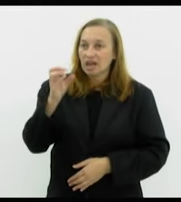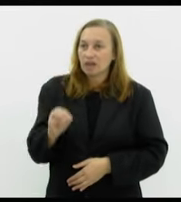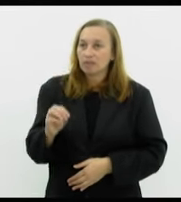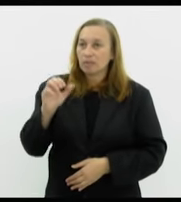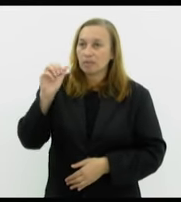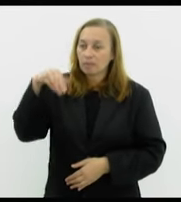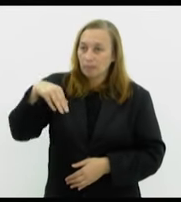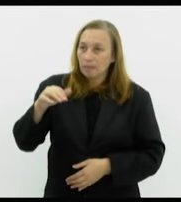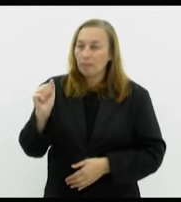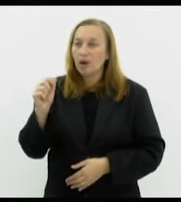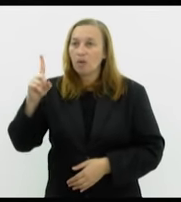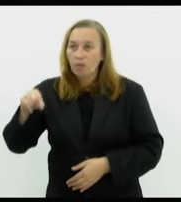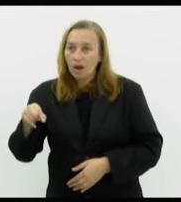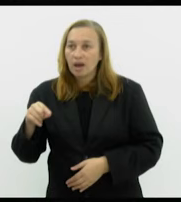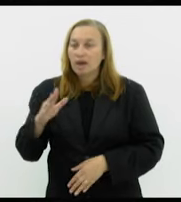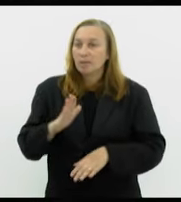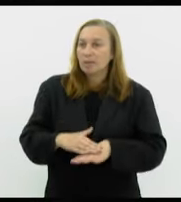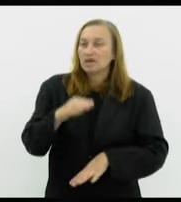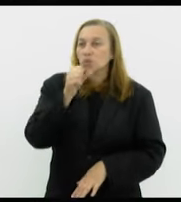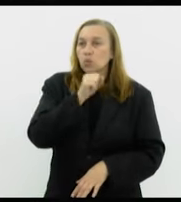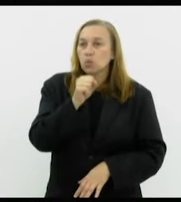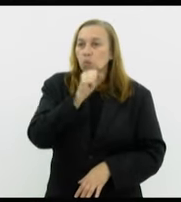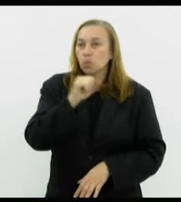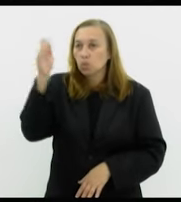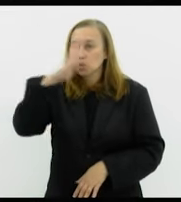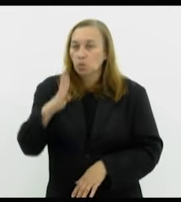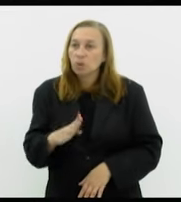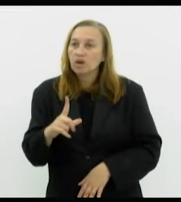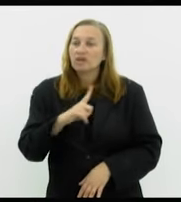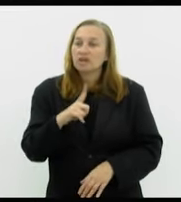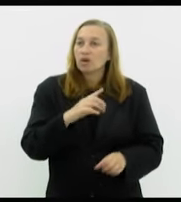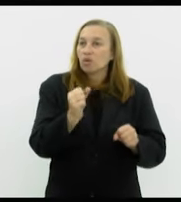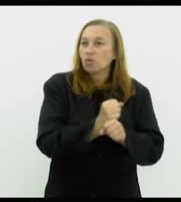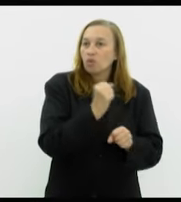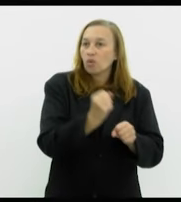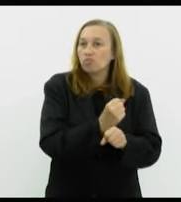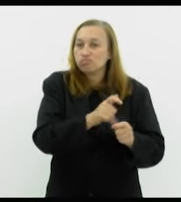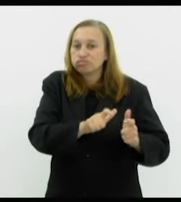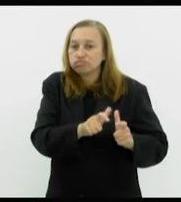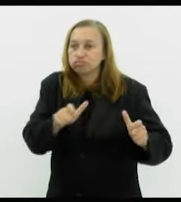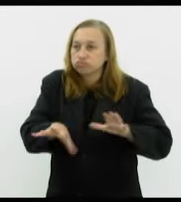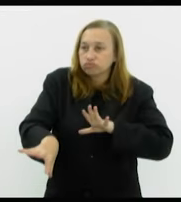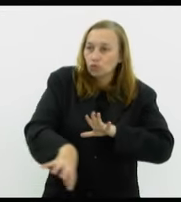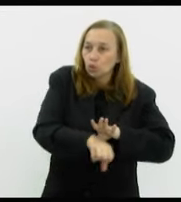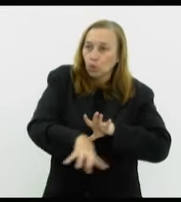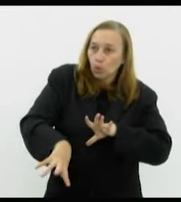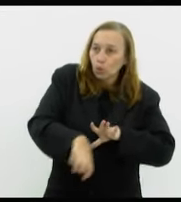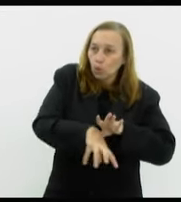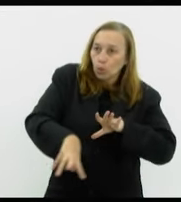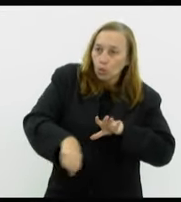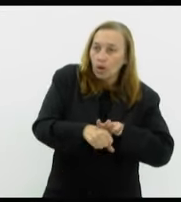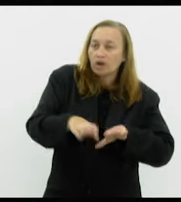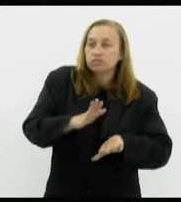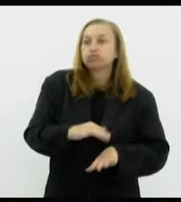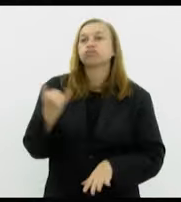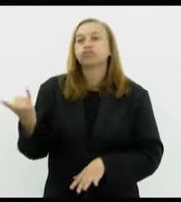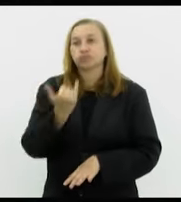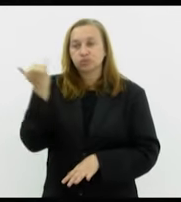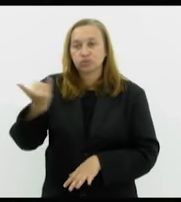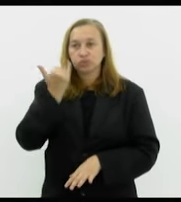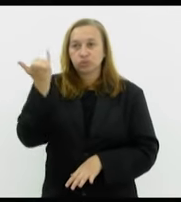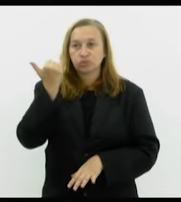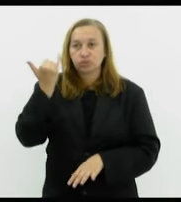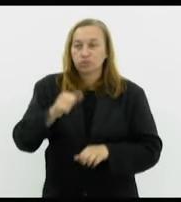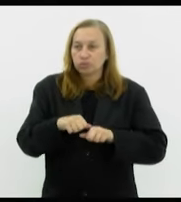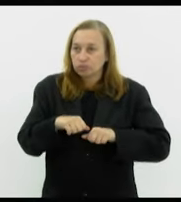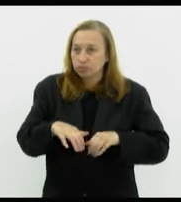estaleiro mais antigo do Brasil, e agora a gente vai ter uma obra de dragagem que vai ser muito importante para a ampliação